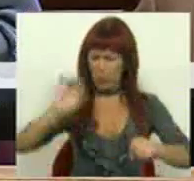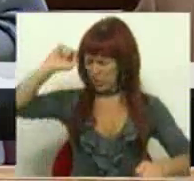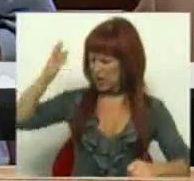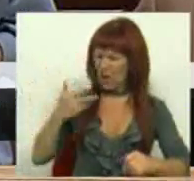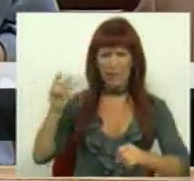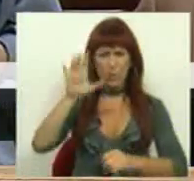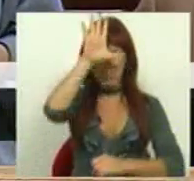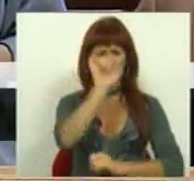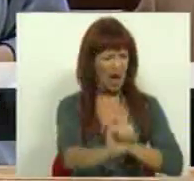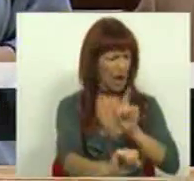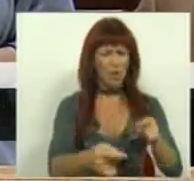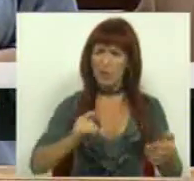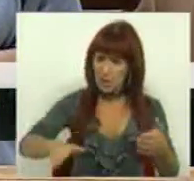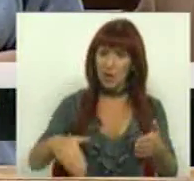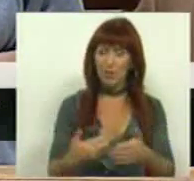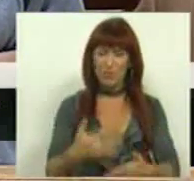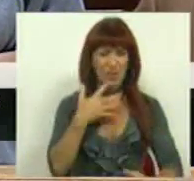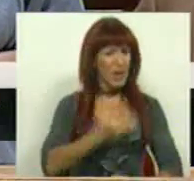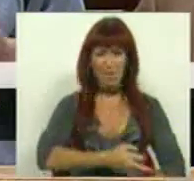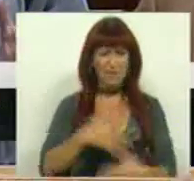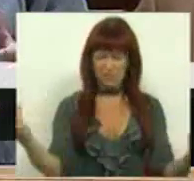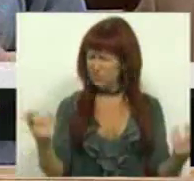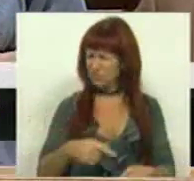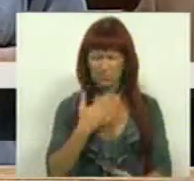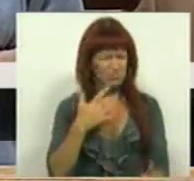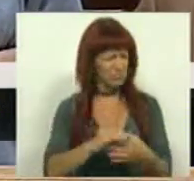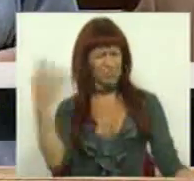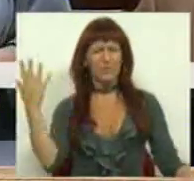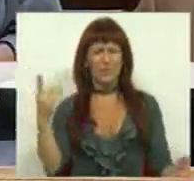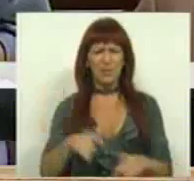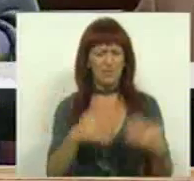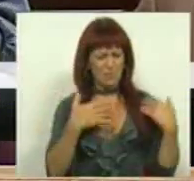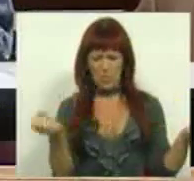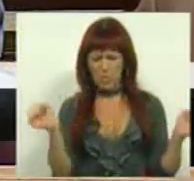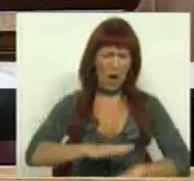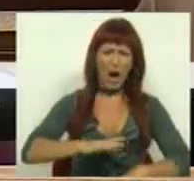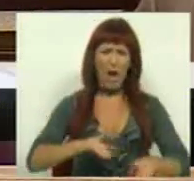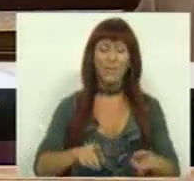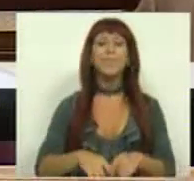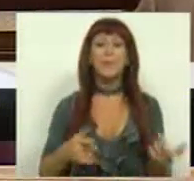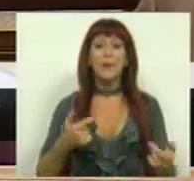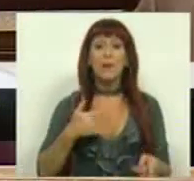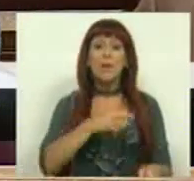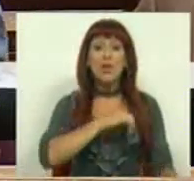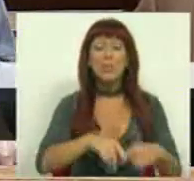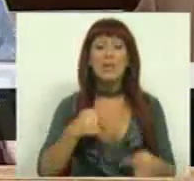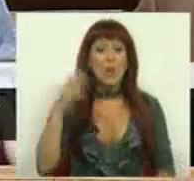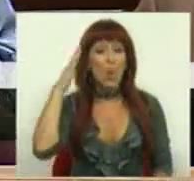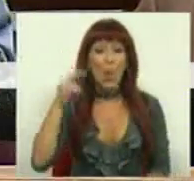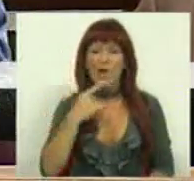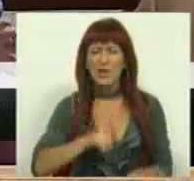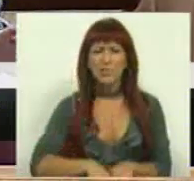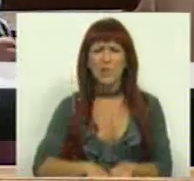de Estado, que é uma proposta absolutamente irrealista, irresponsável e, creio mesmo, senhores deputados,